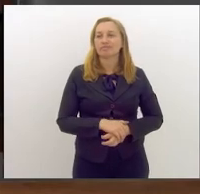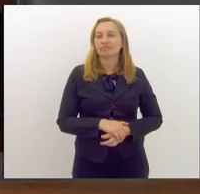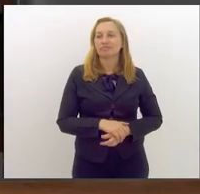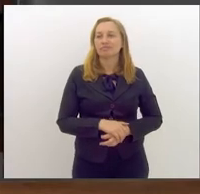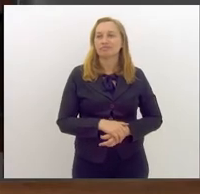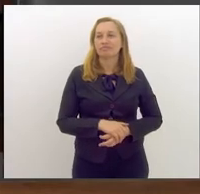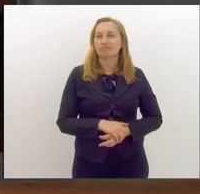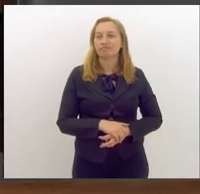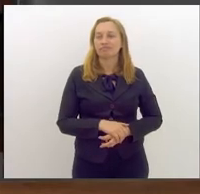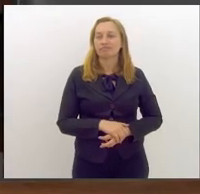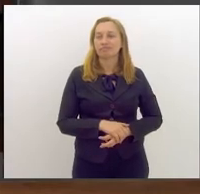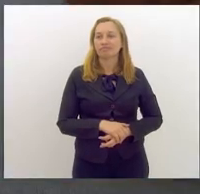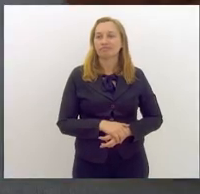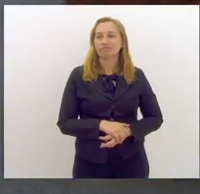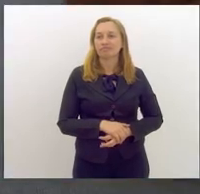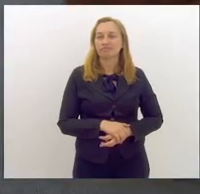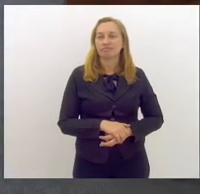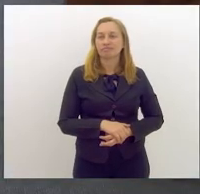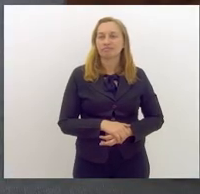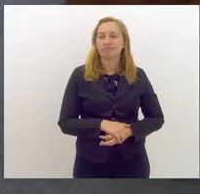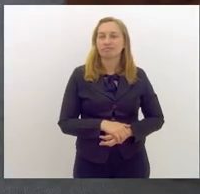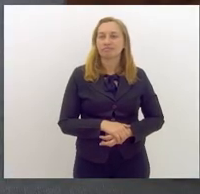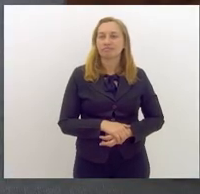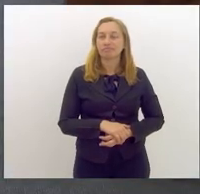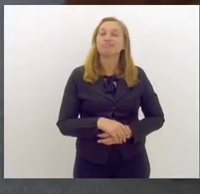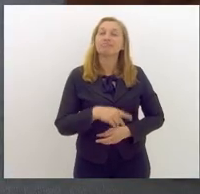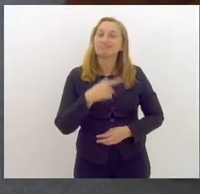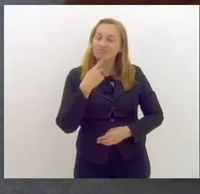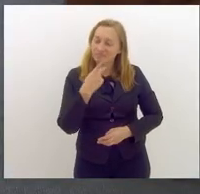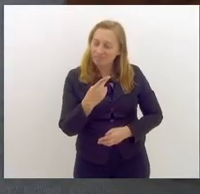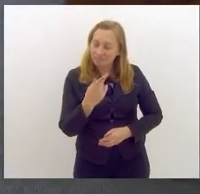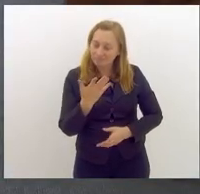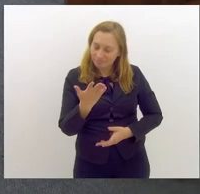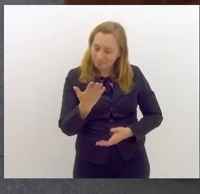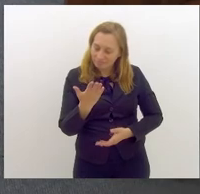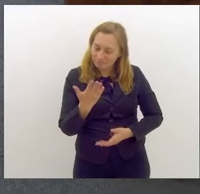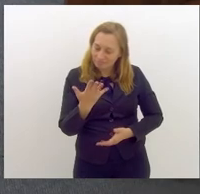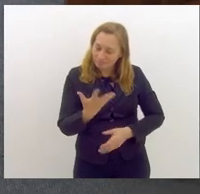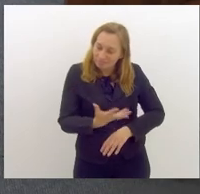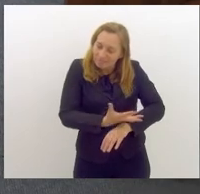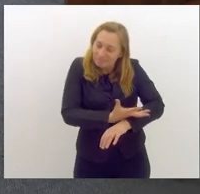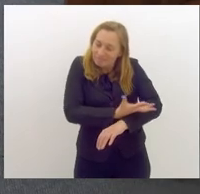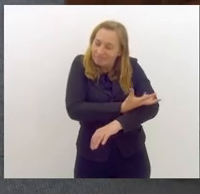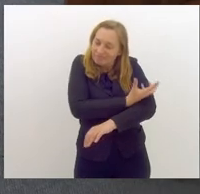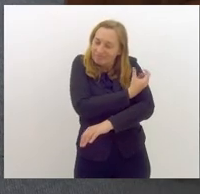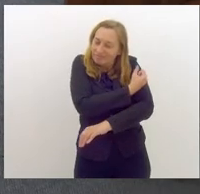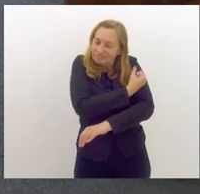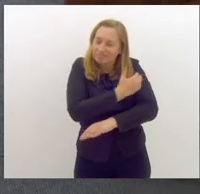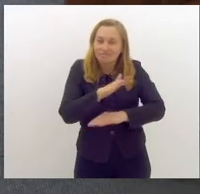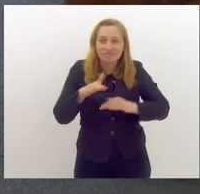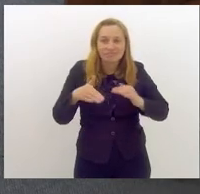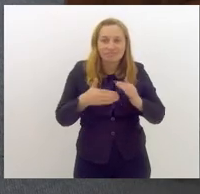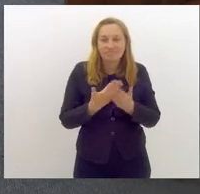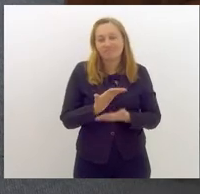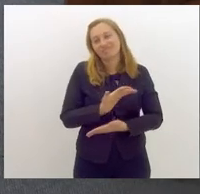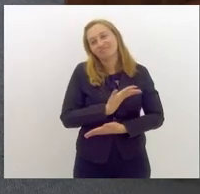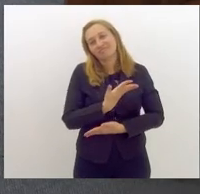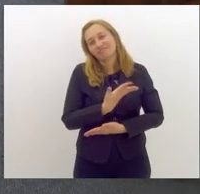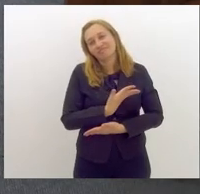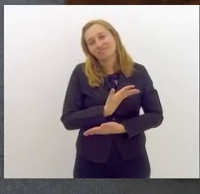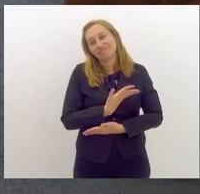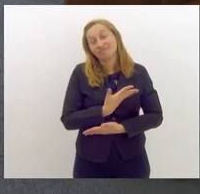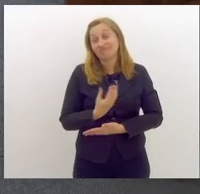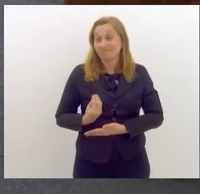dizer que a sua oratória emocionou a todos os seus colegas que